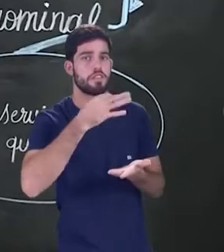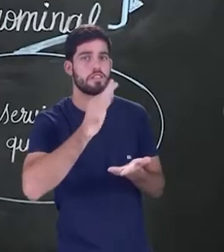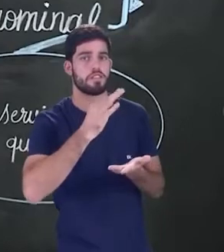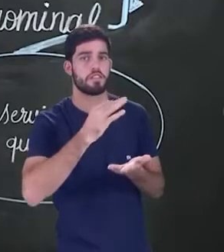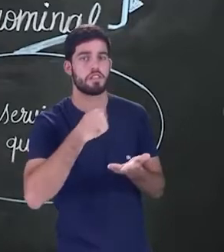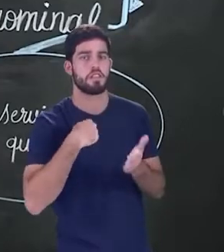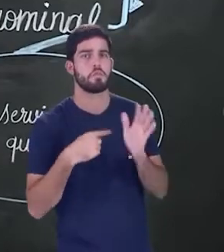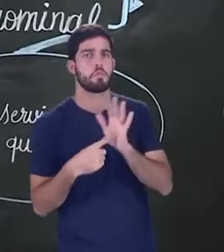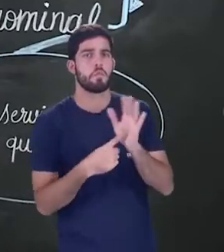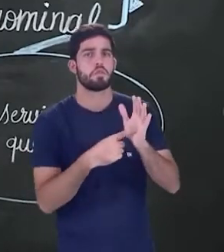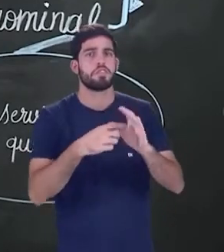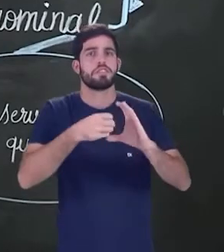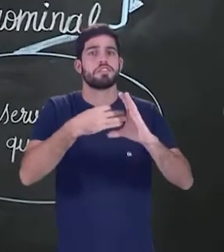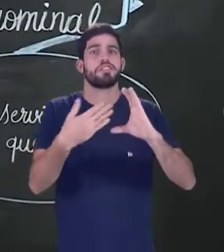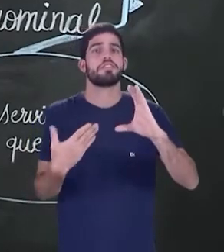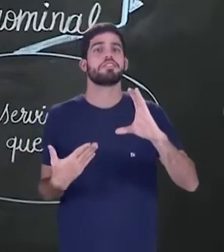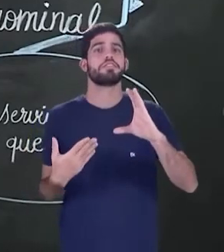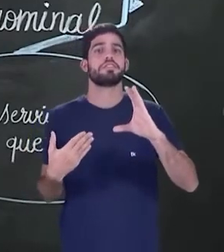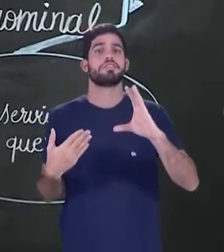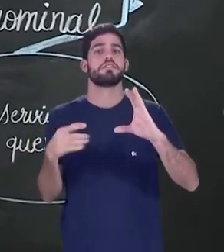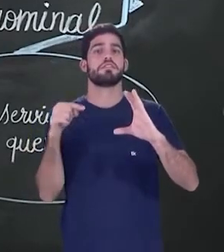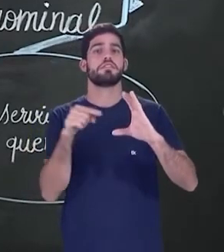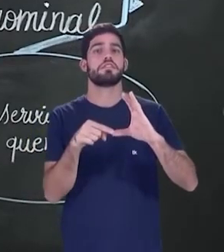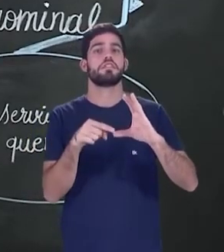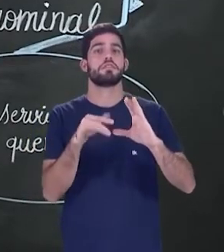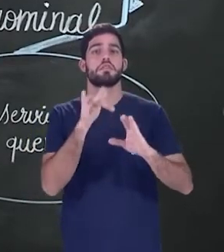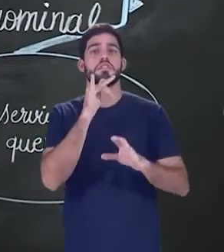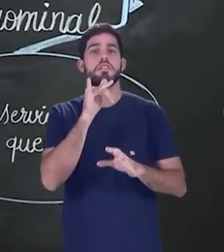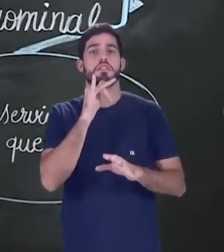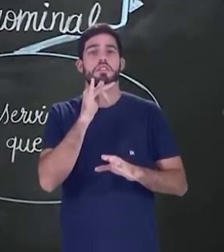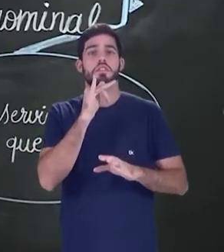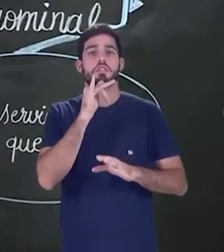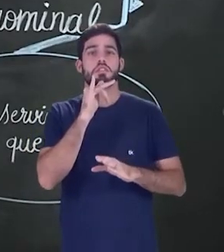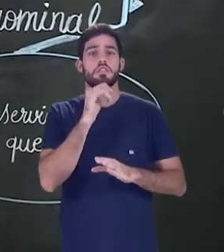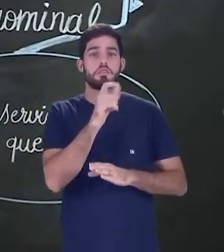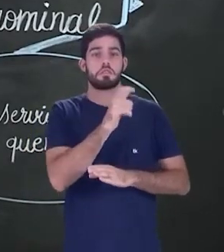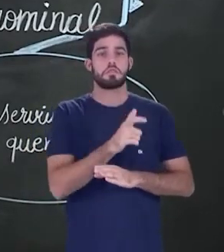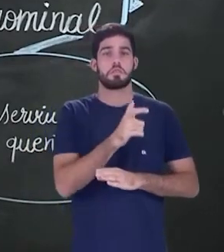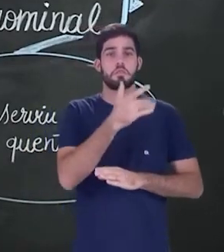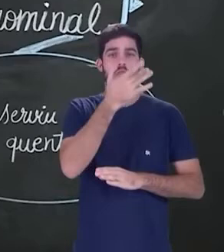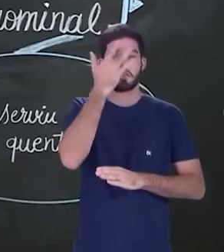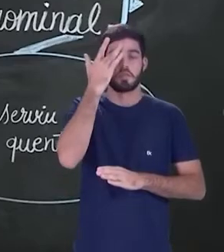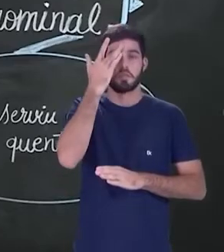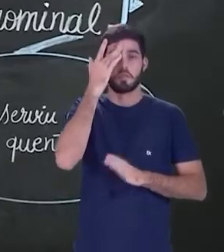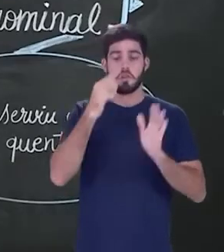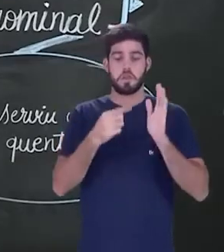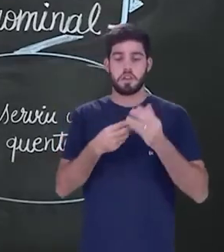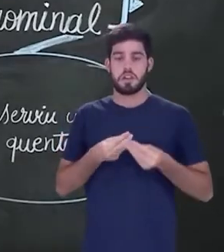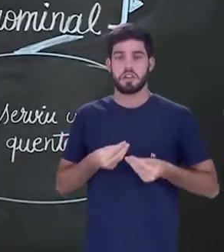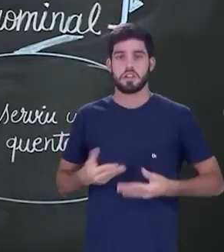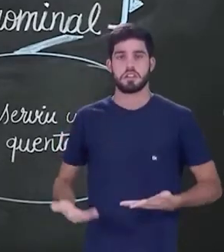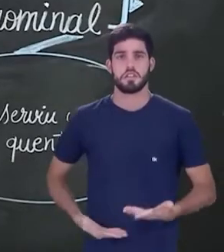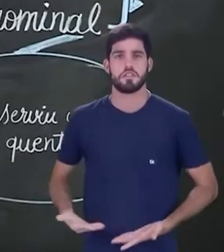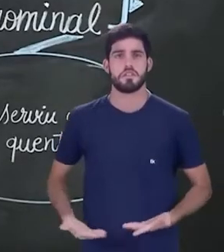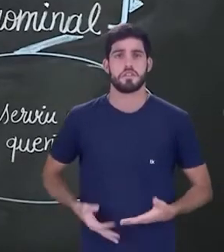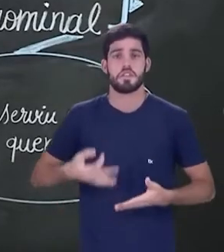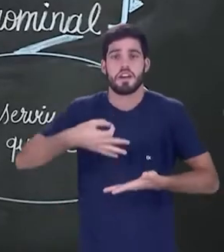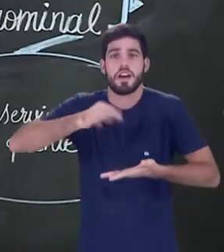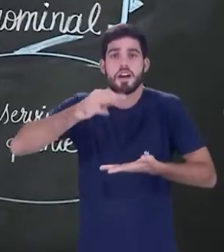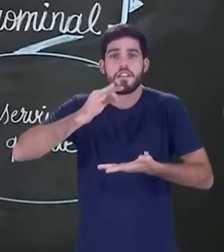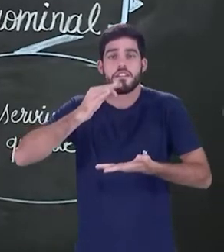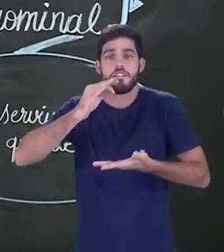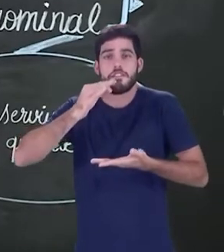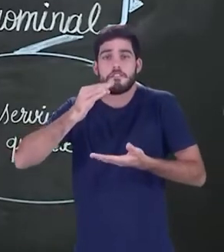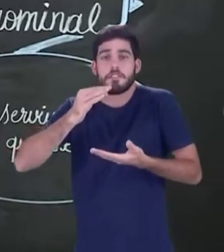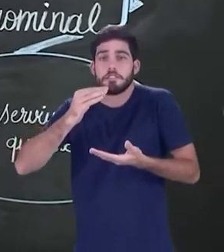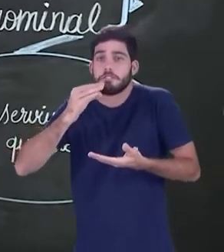característica desse café. Ou seja, eu estou dizendo que o anfitrião serviu um café muito quente. A quem se refere esse